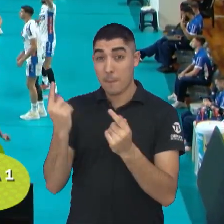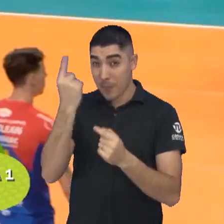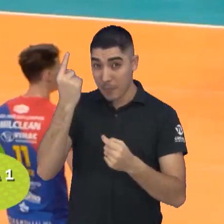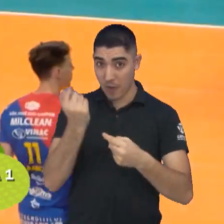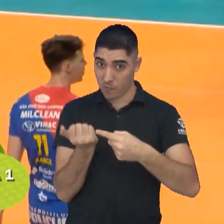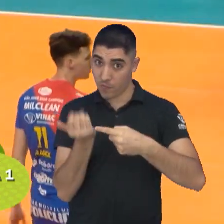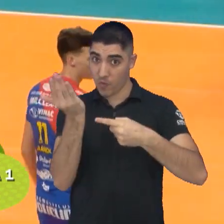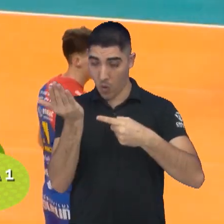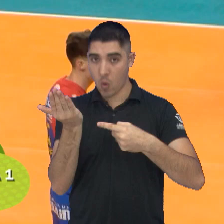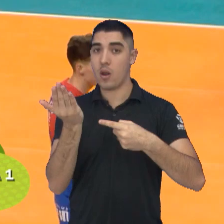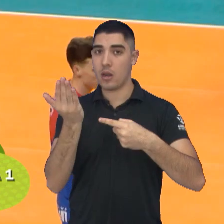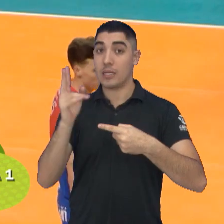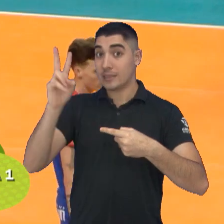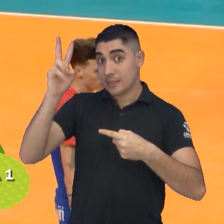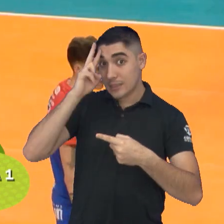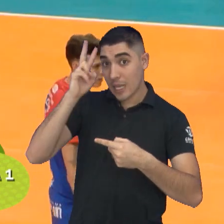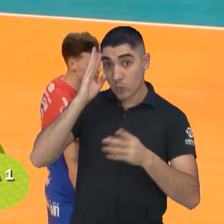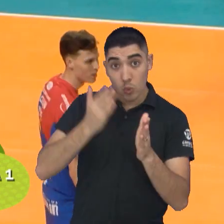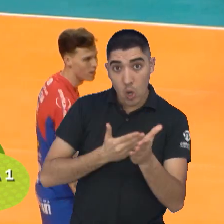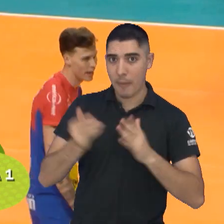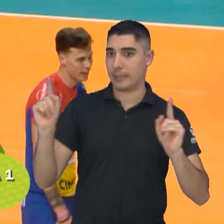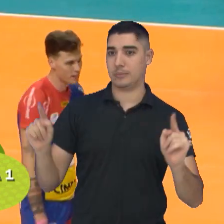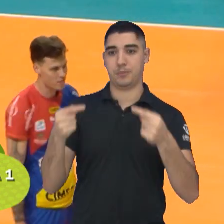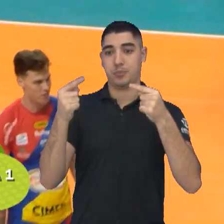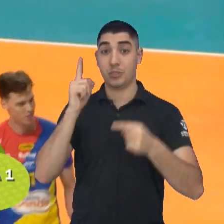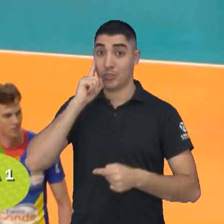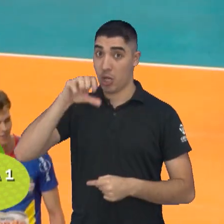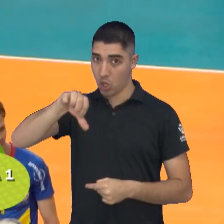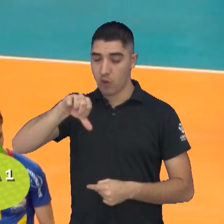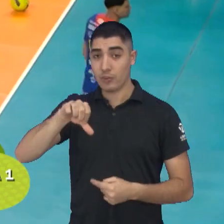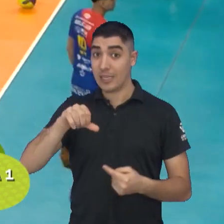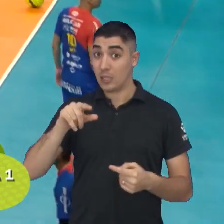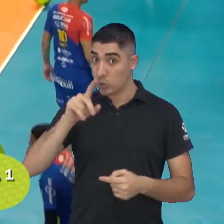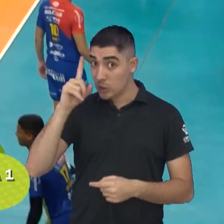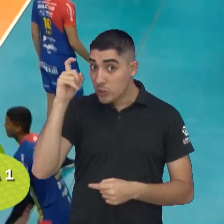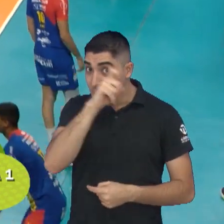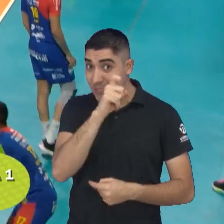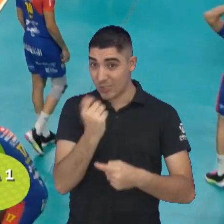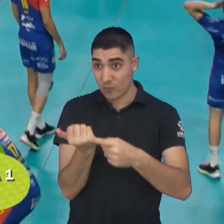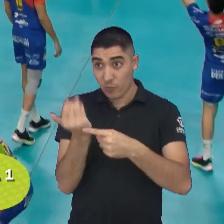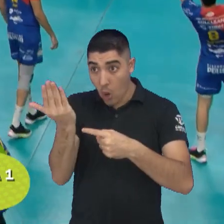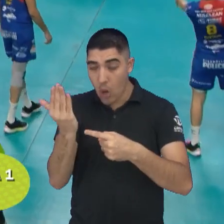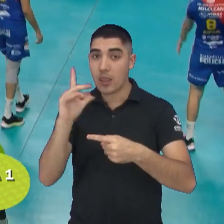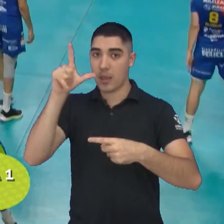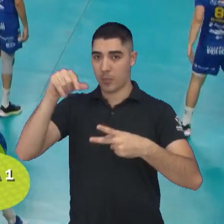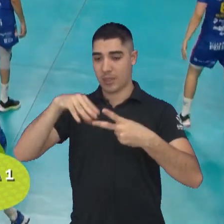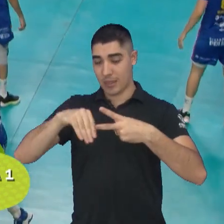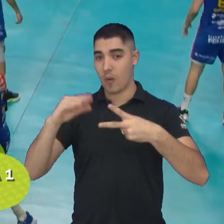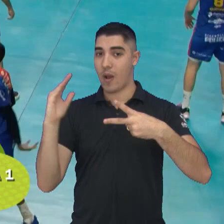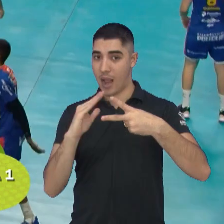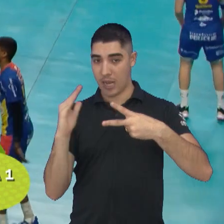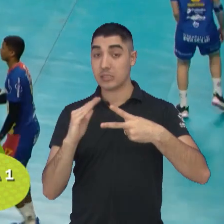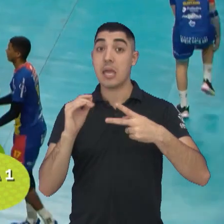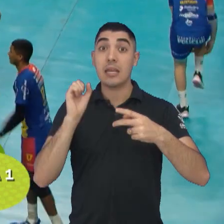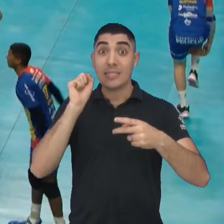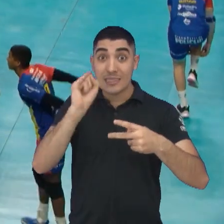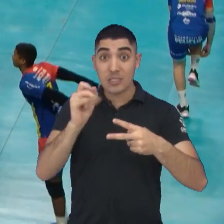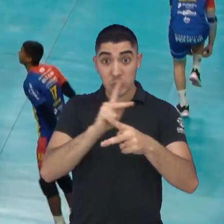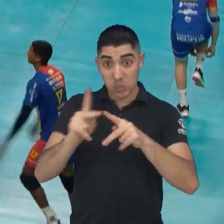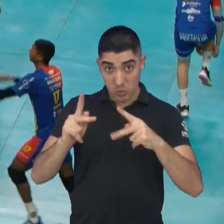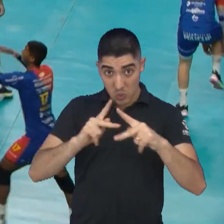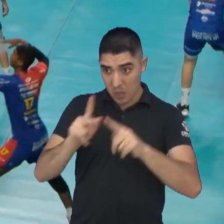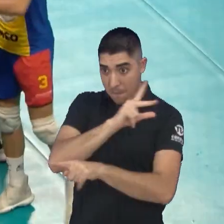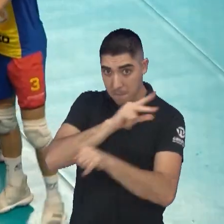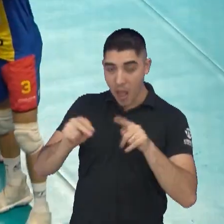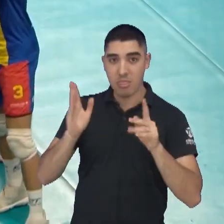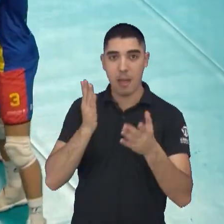casa já na segunda-feira, dia 9. Serão dois jogos duros que podem dar uma passagem a uma final inédita para os